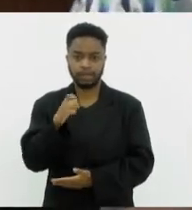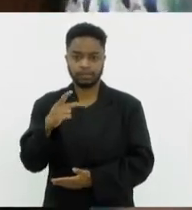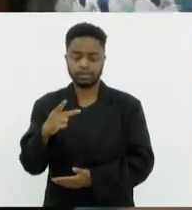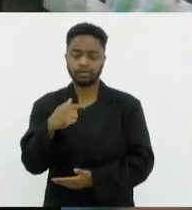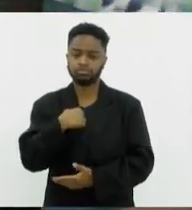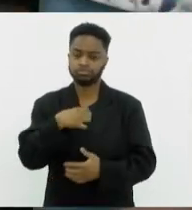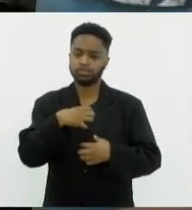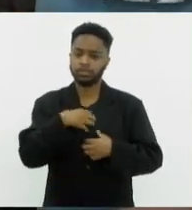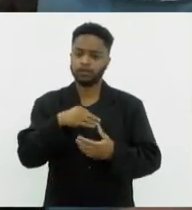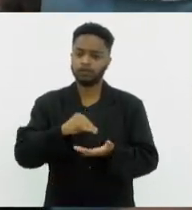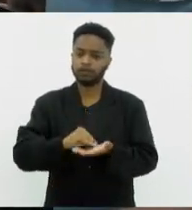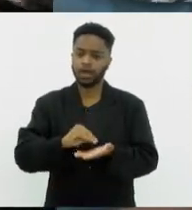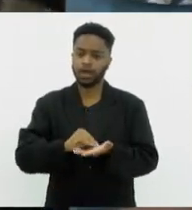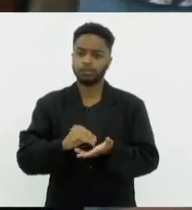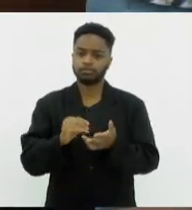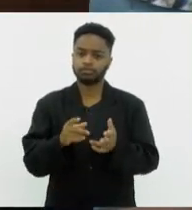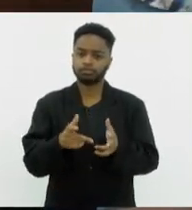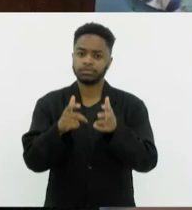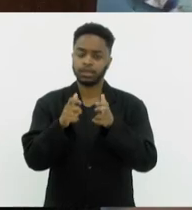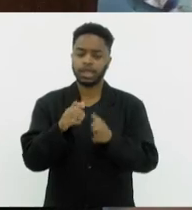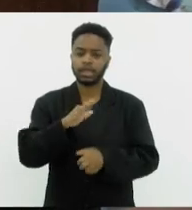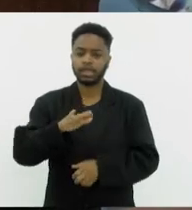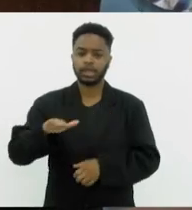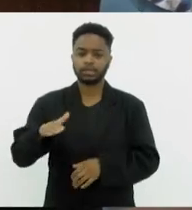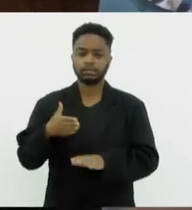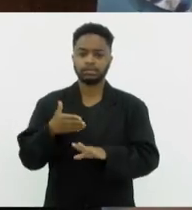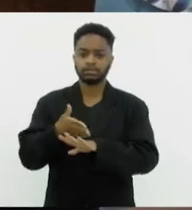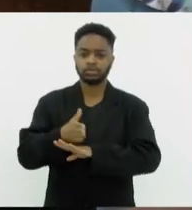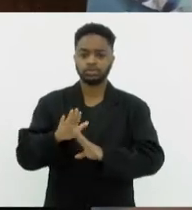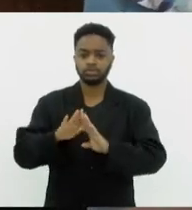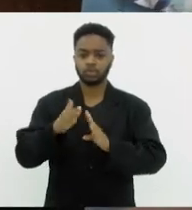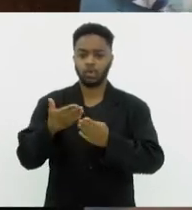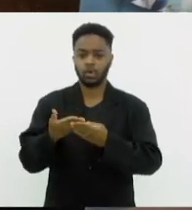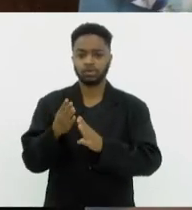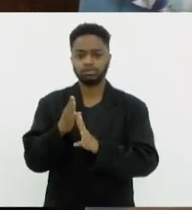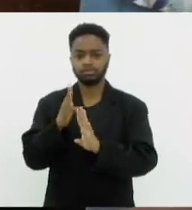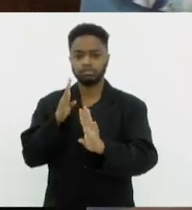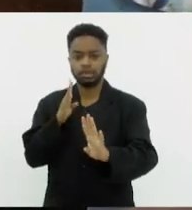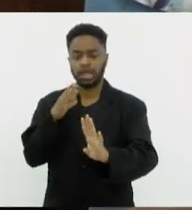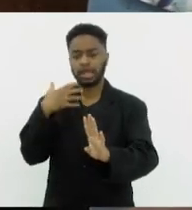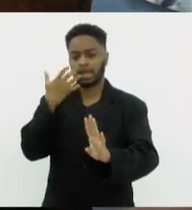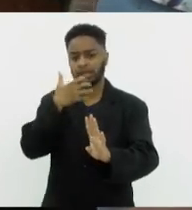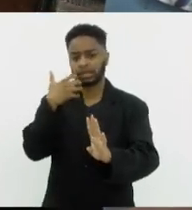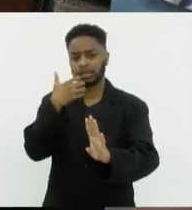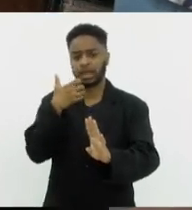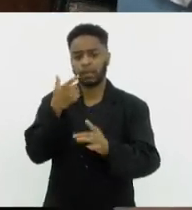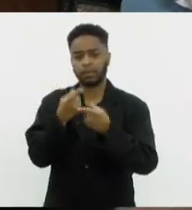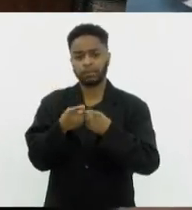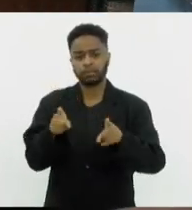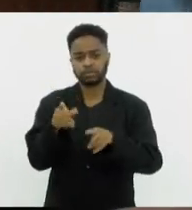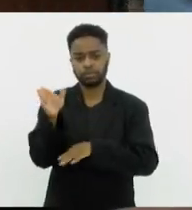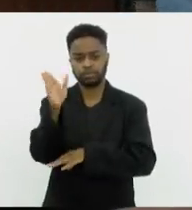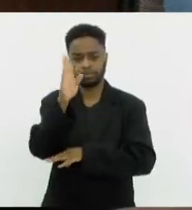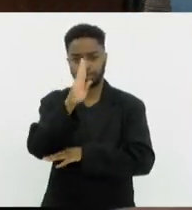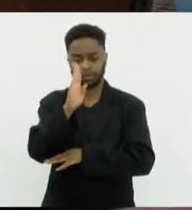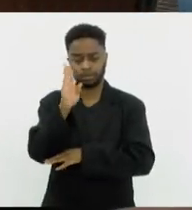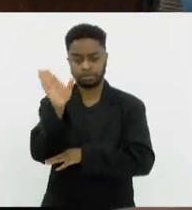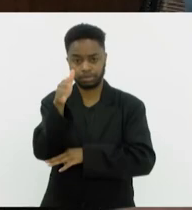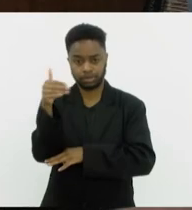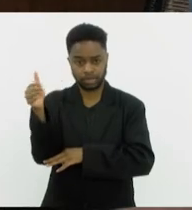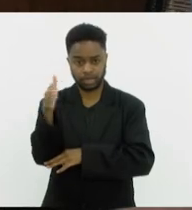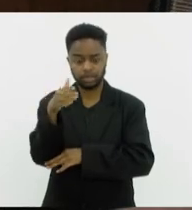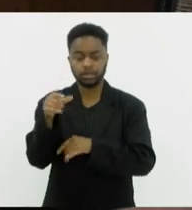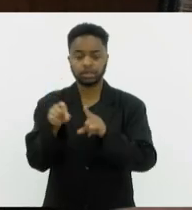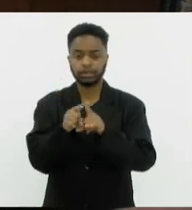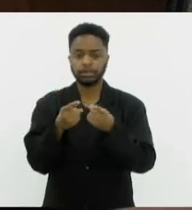crianças entrando, formando, ao chegar no colégio, cantando o hino da bandeira, o hino nacional,